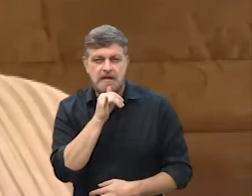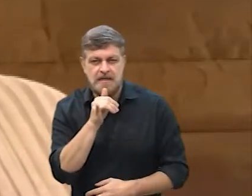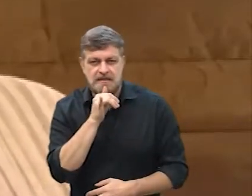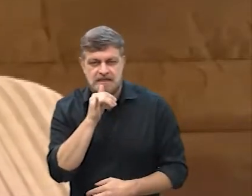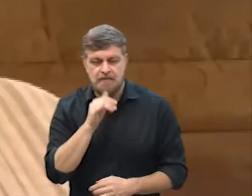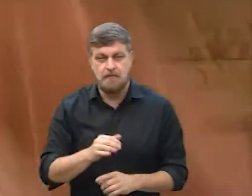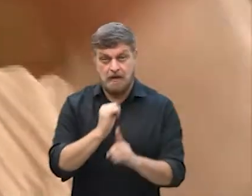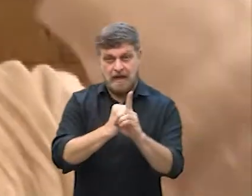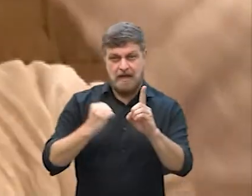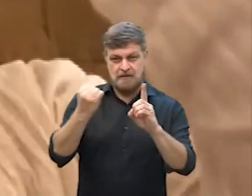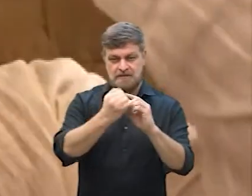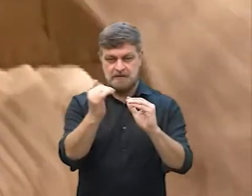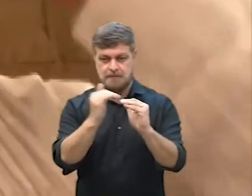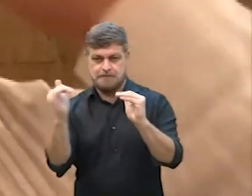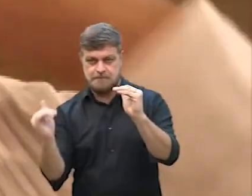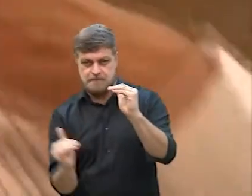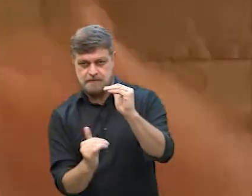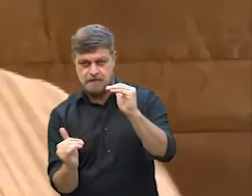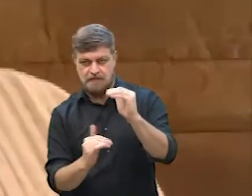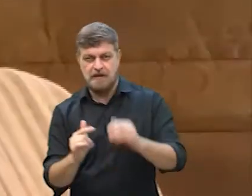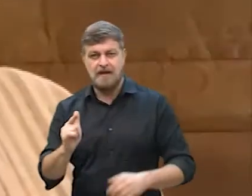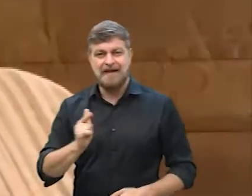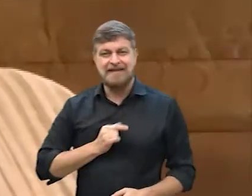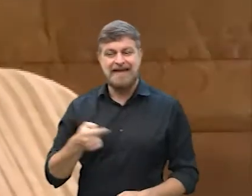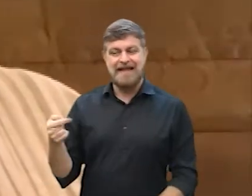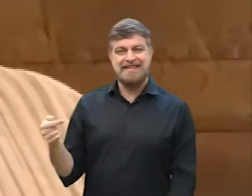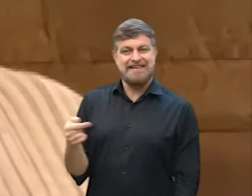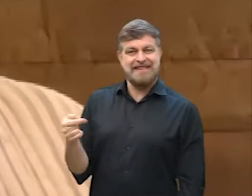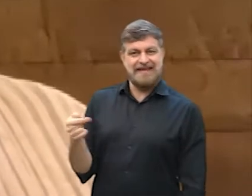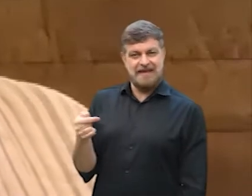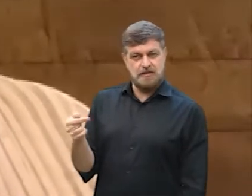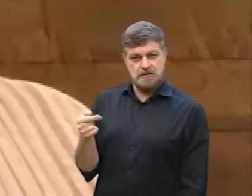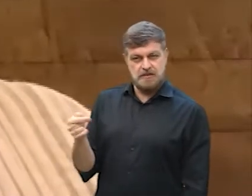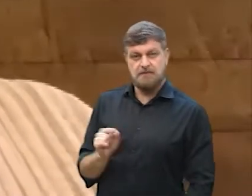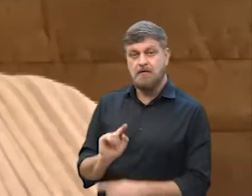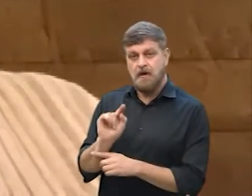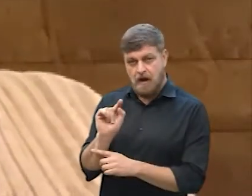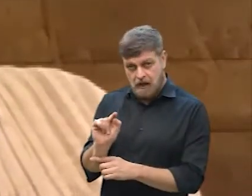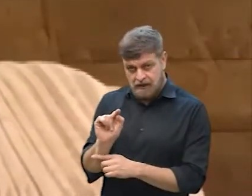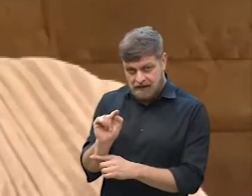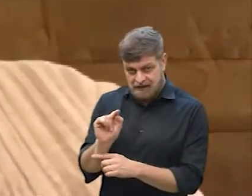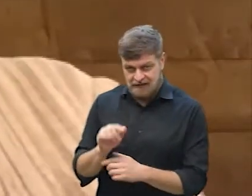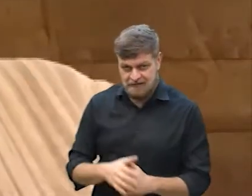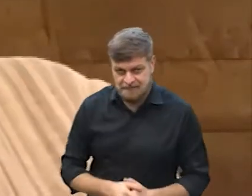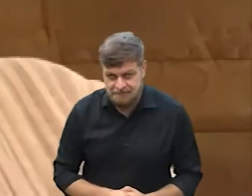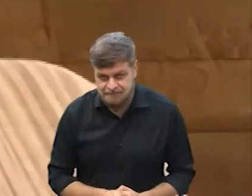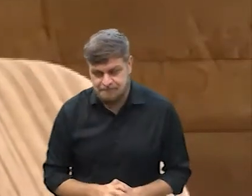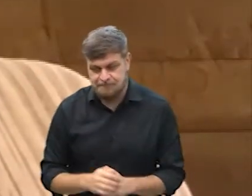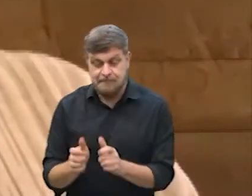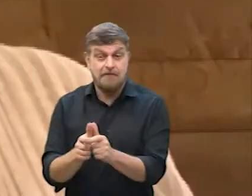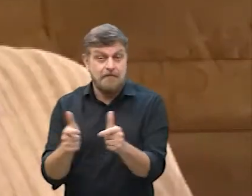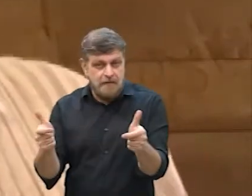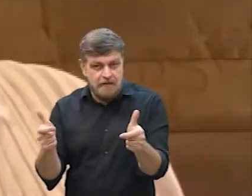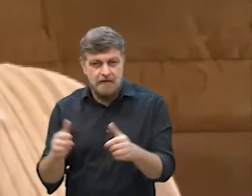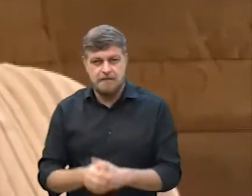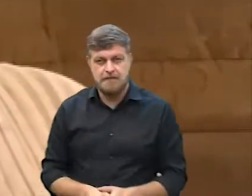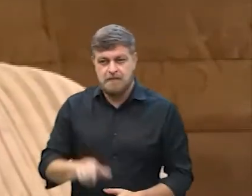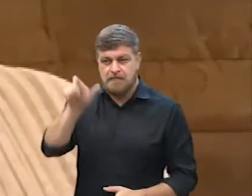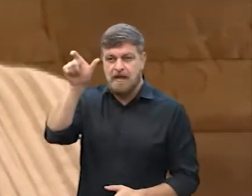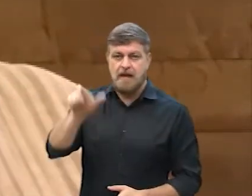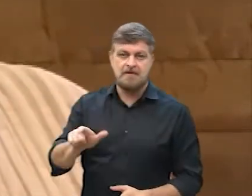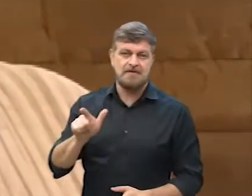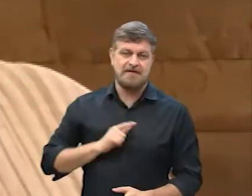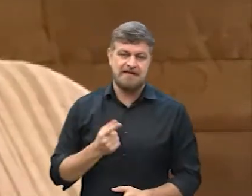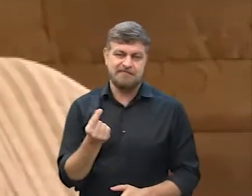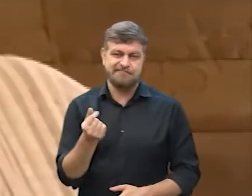a desigualdade social, ela afeta negativamente quem? em maior grau? Aquele que tem